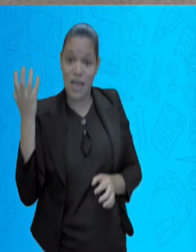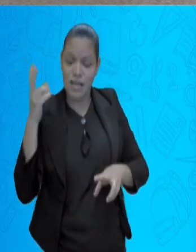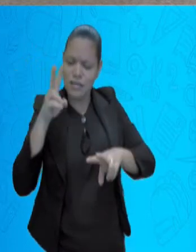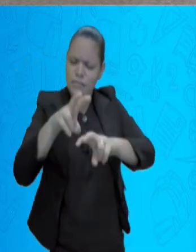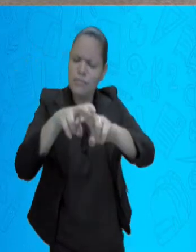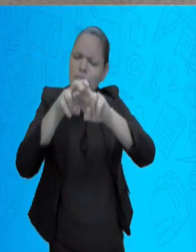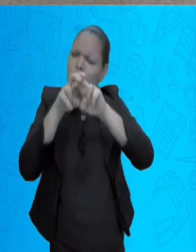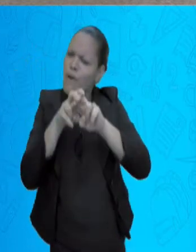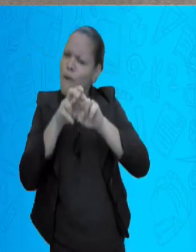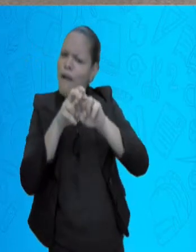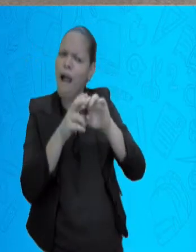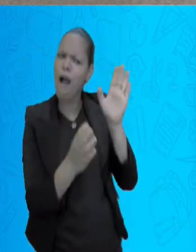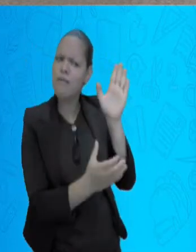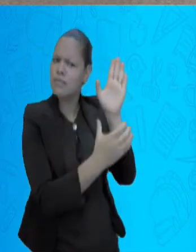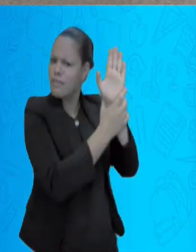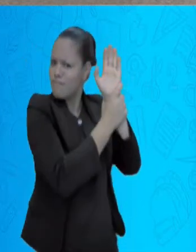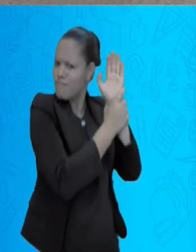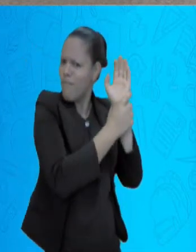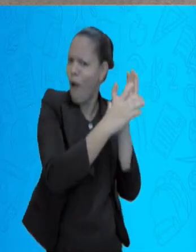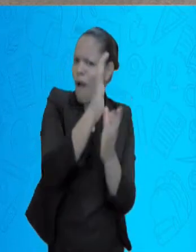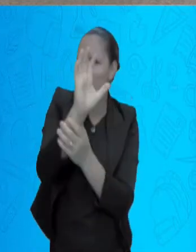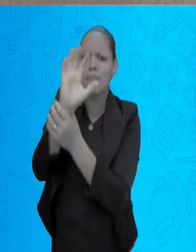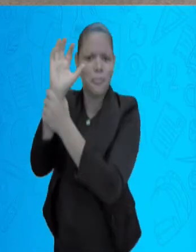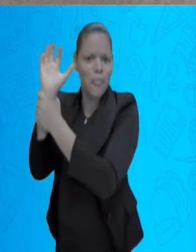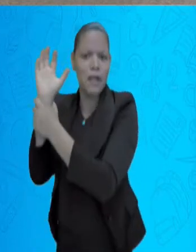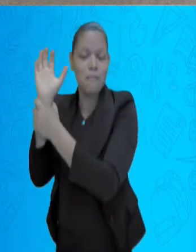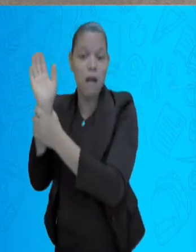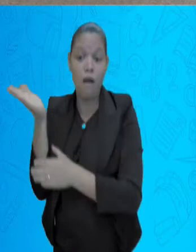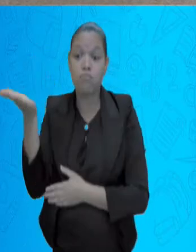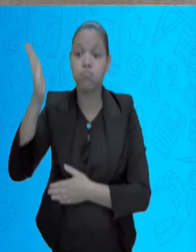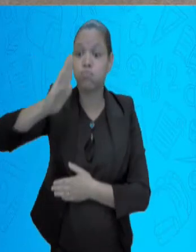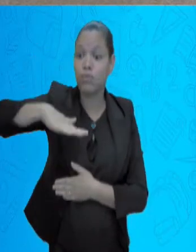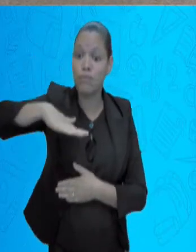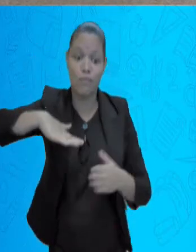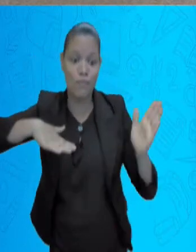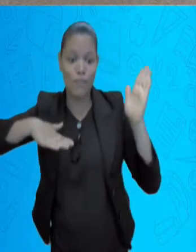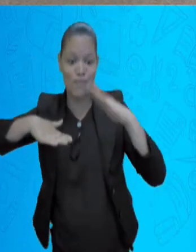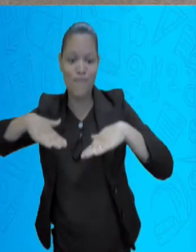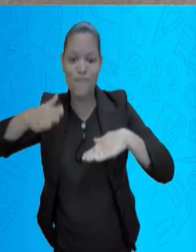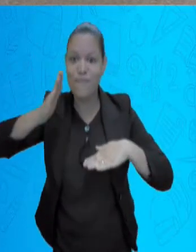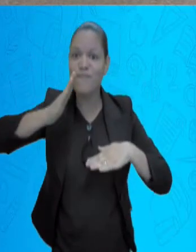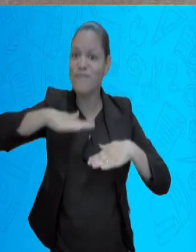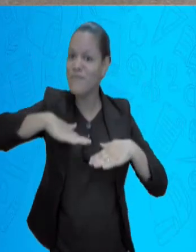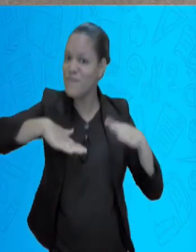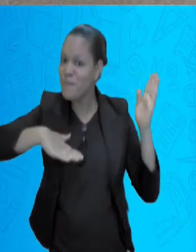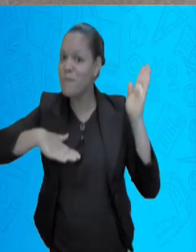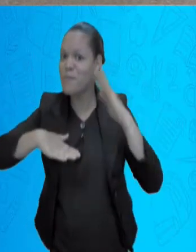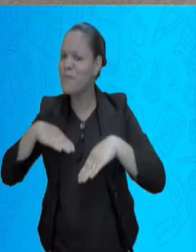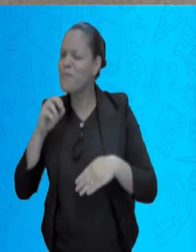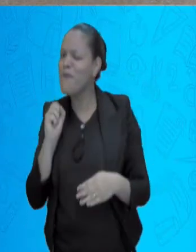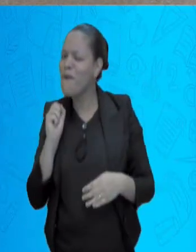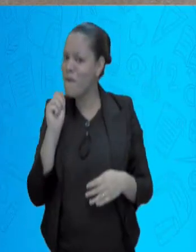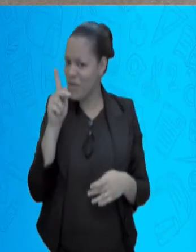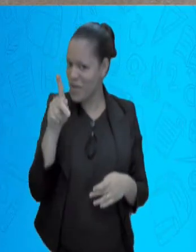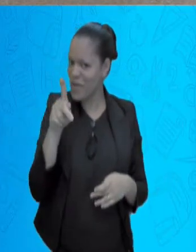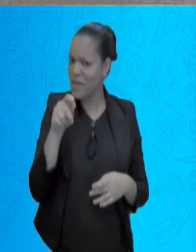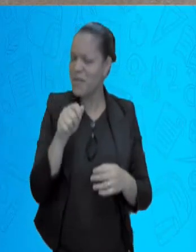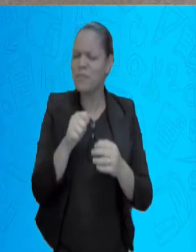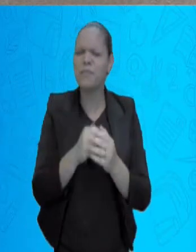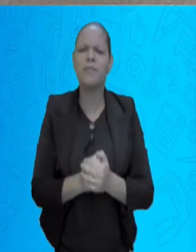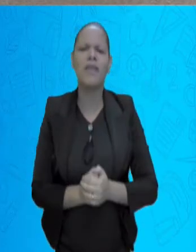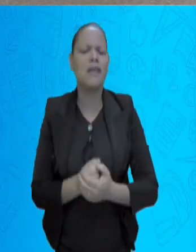baqueta. Então, por que nós estamos falando dos instrumentos musicais? Para vocês